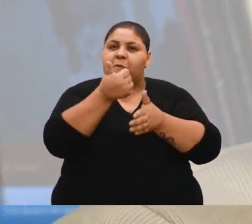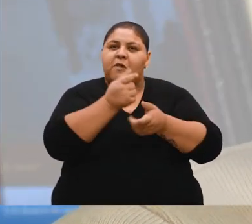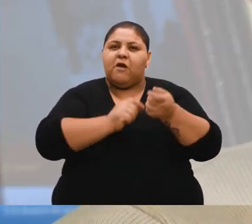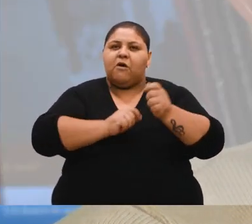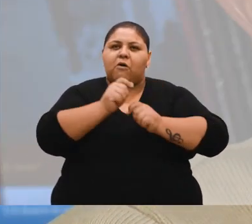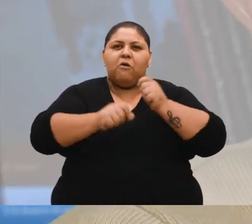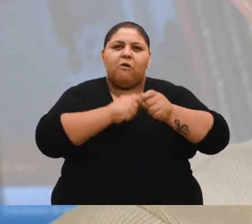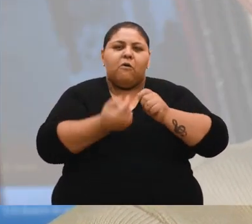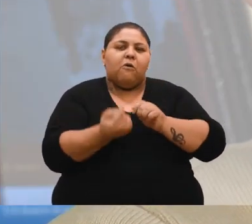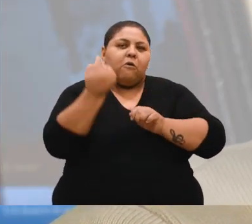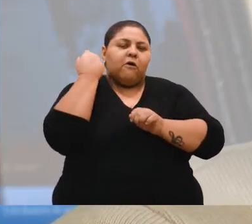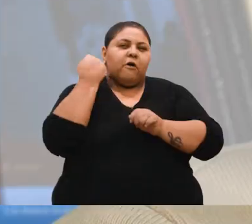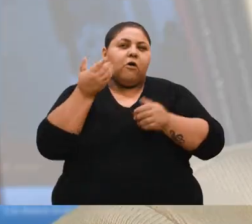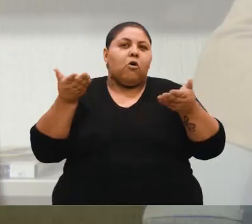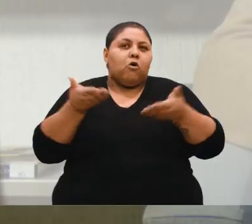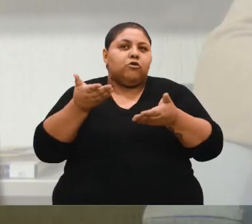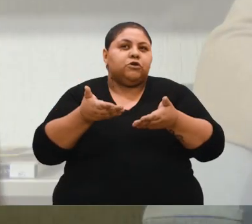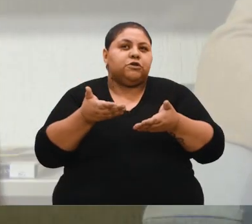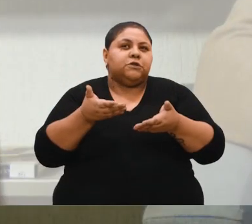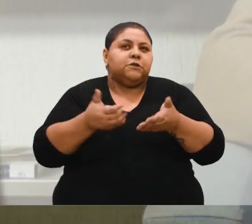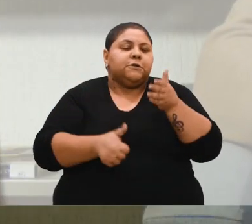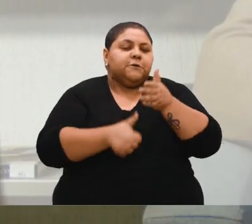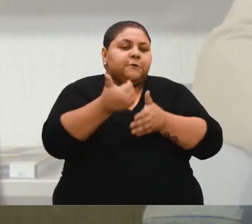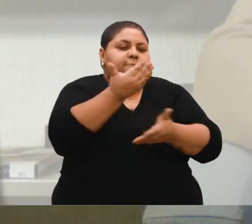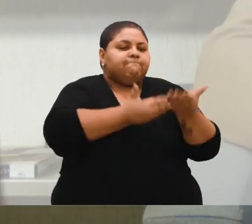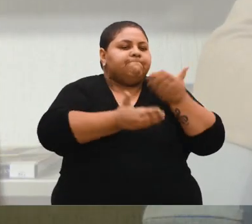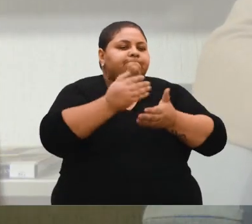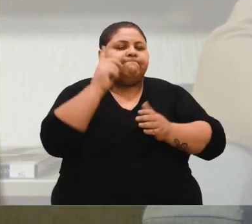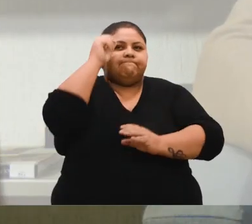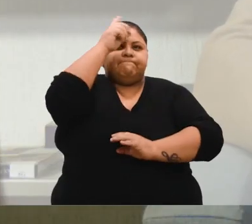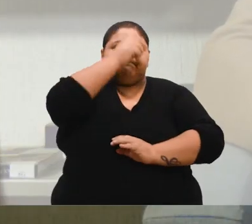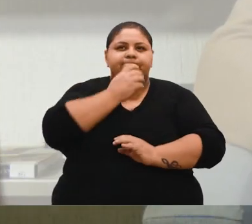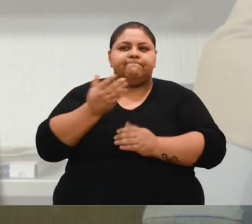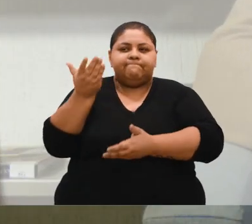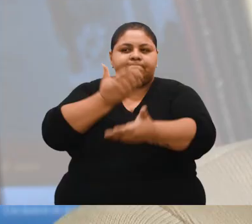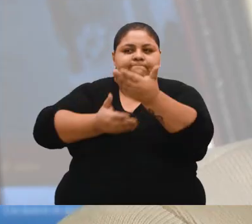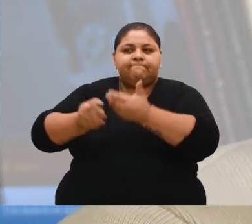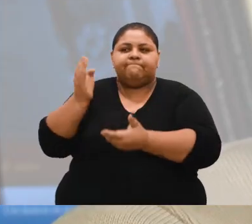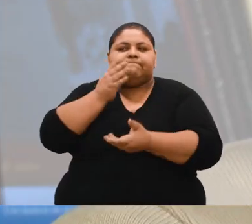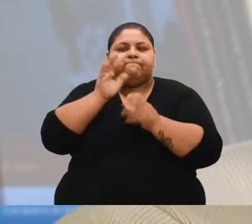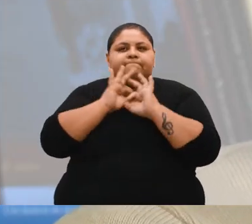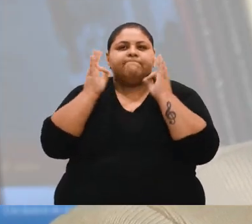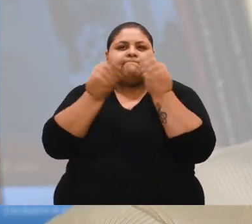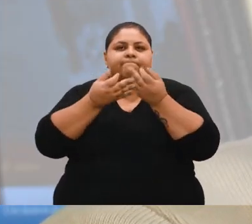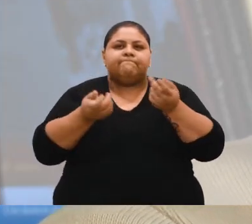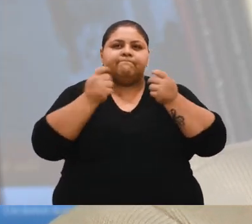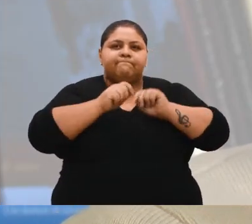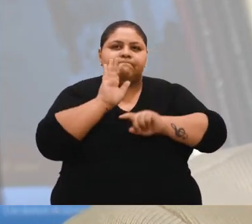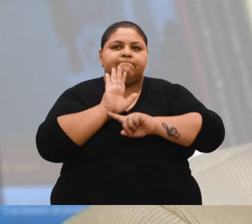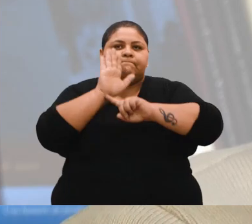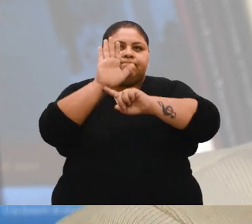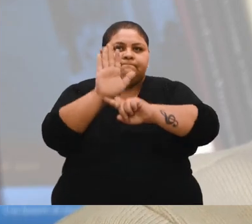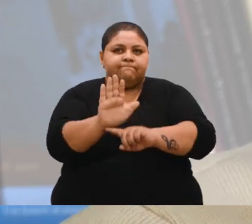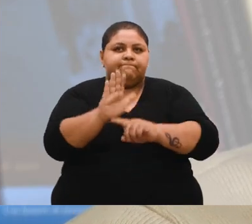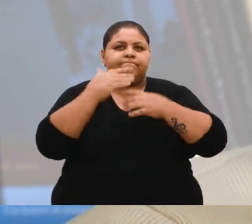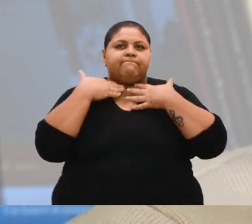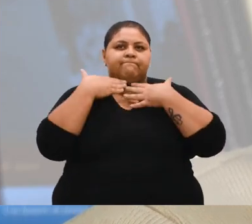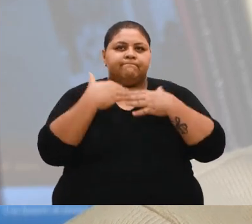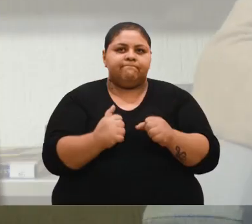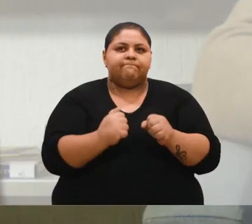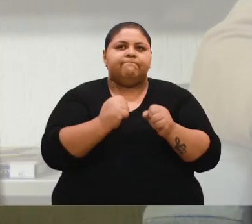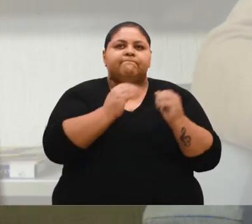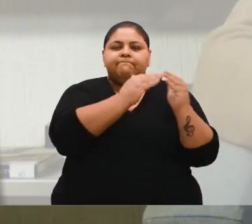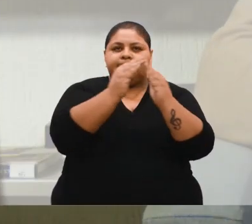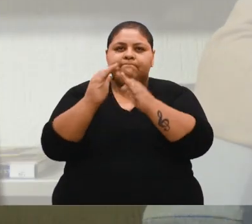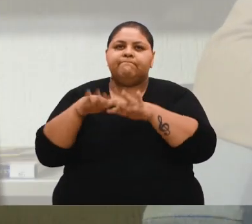lá para sanar as dificuldades, para atender de forma mais rápida as famílias que necessitam da ajuda da Secretaria da Habitação do